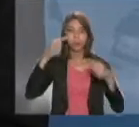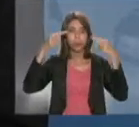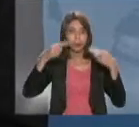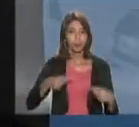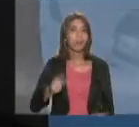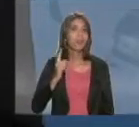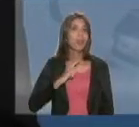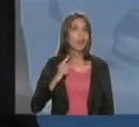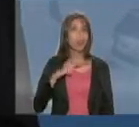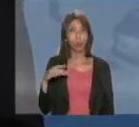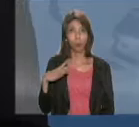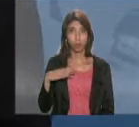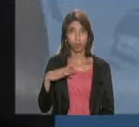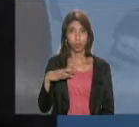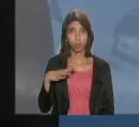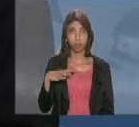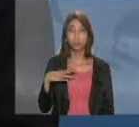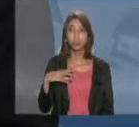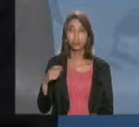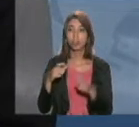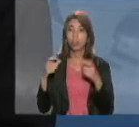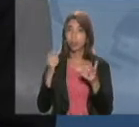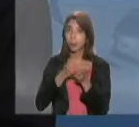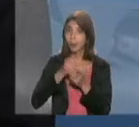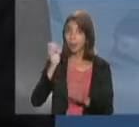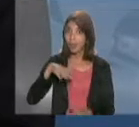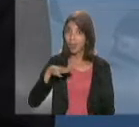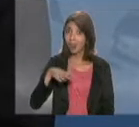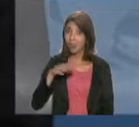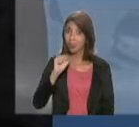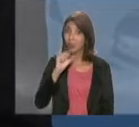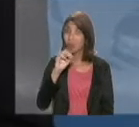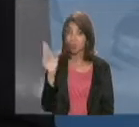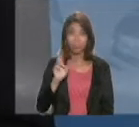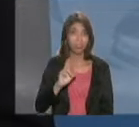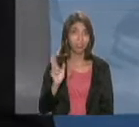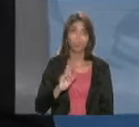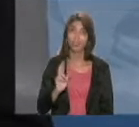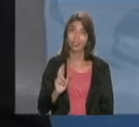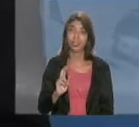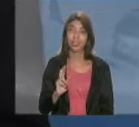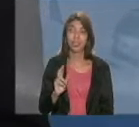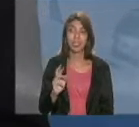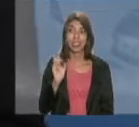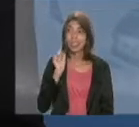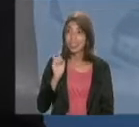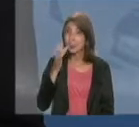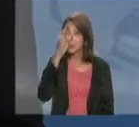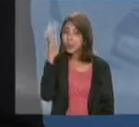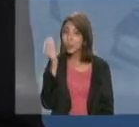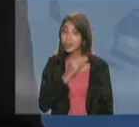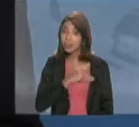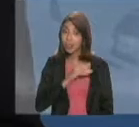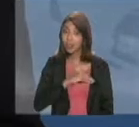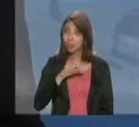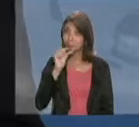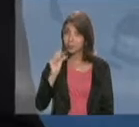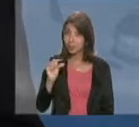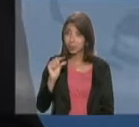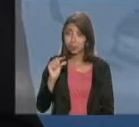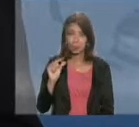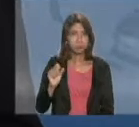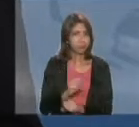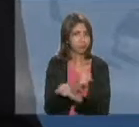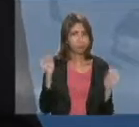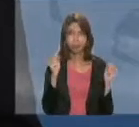e Corinthians, realizado recentemente, o ingresso mais barato foi R$ 80. Quem ganha salário mínimo não tem condição de pagar R$